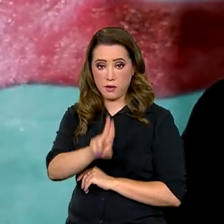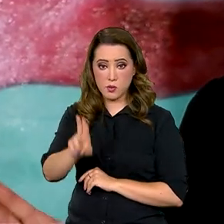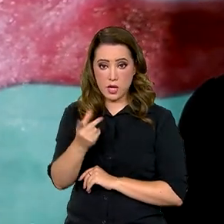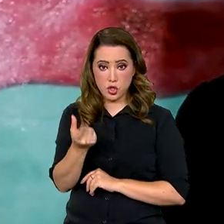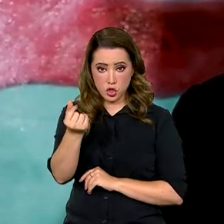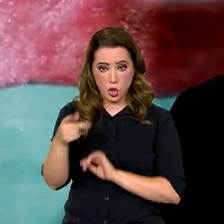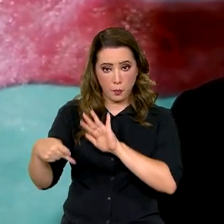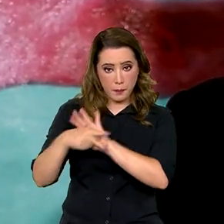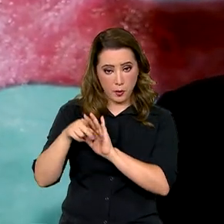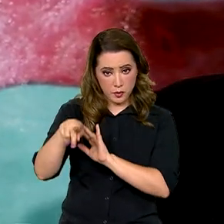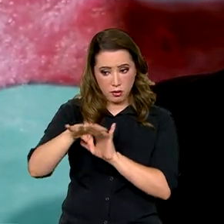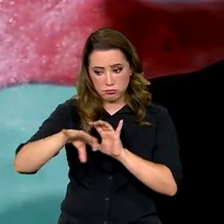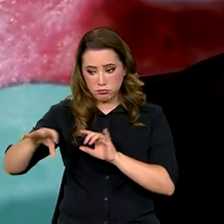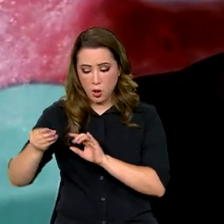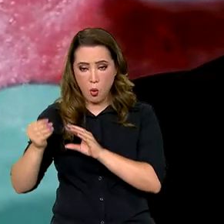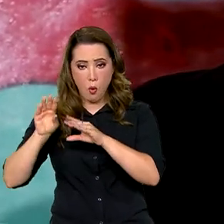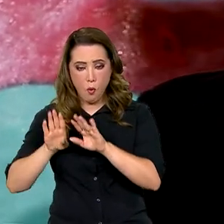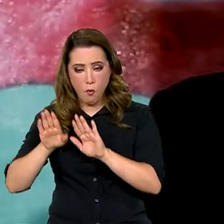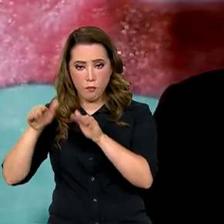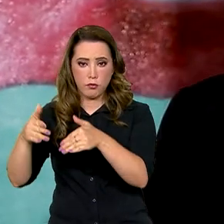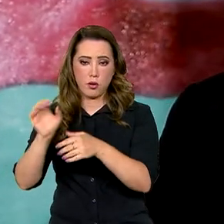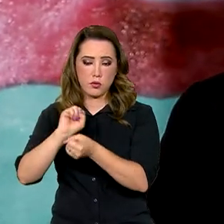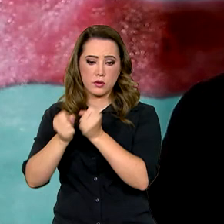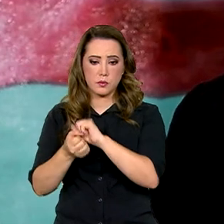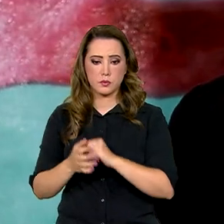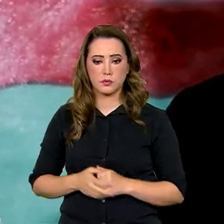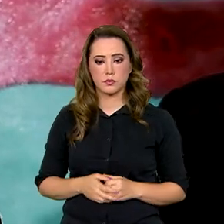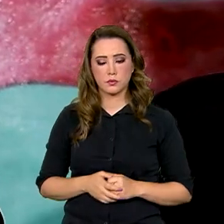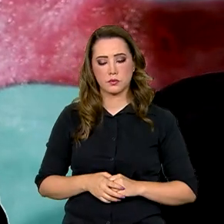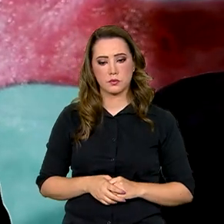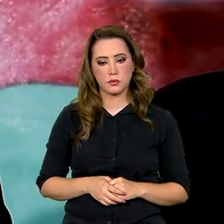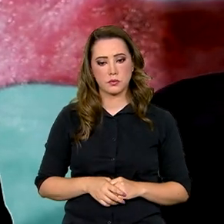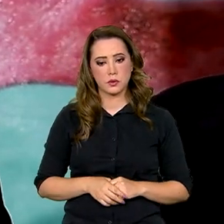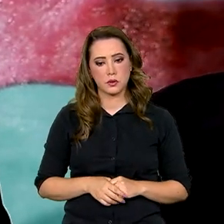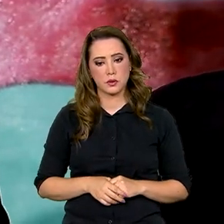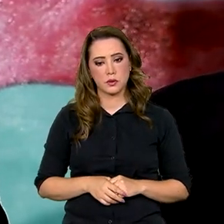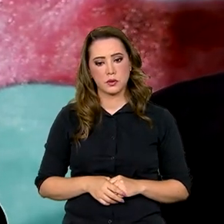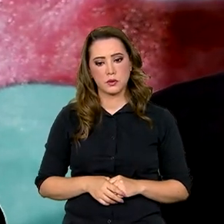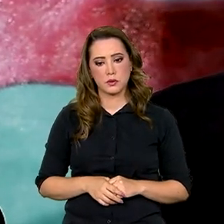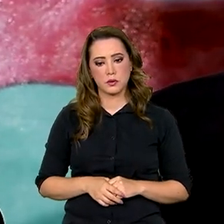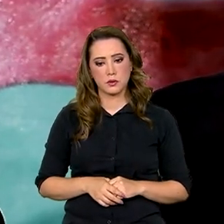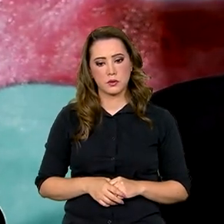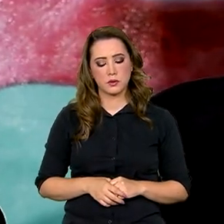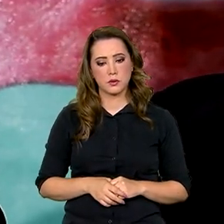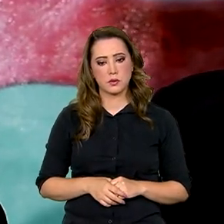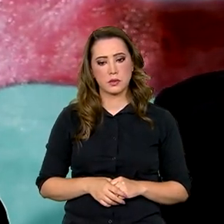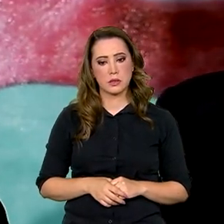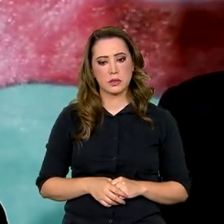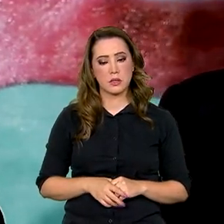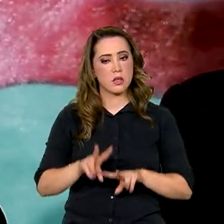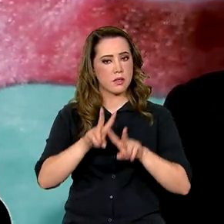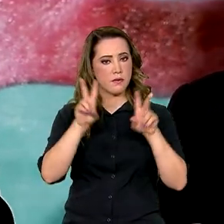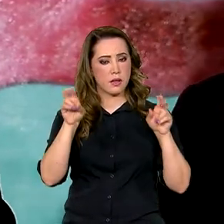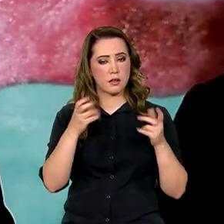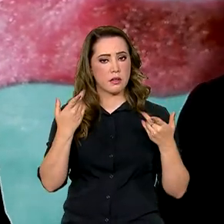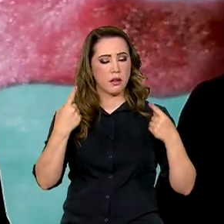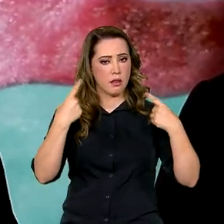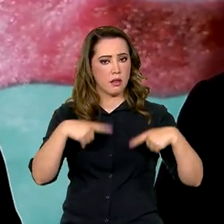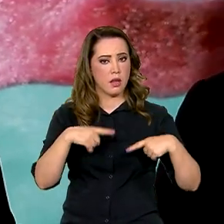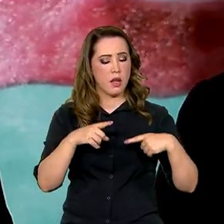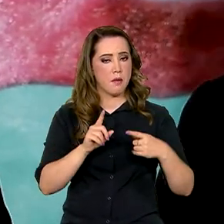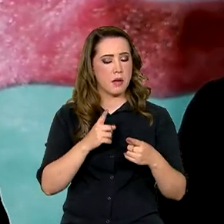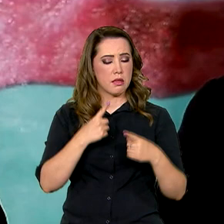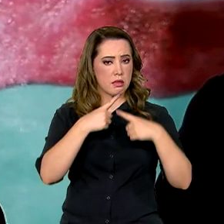na verdade quando você fala você fala da secretaria do das apostas a uma